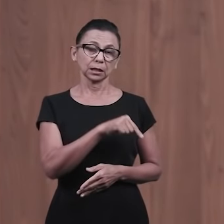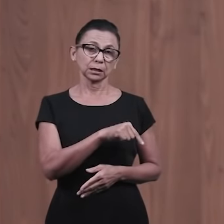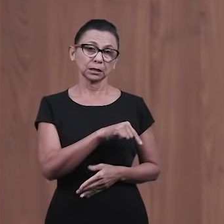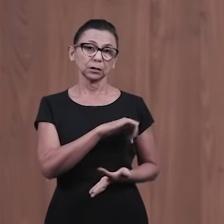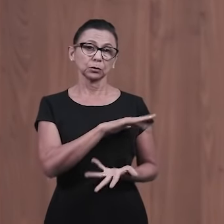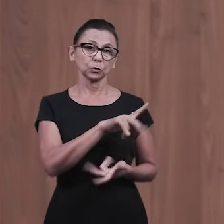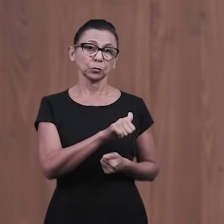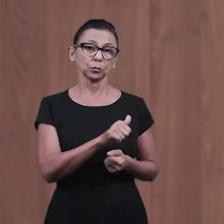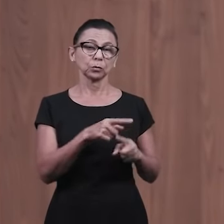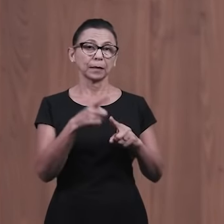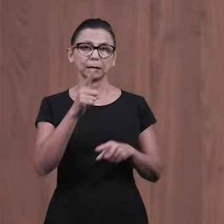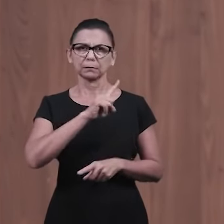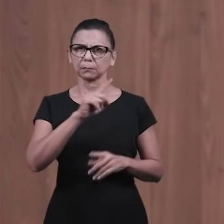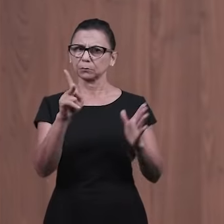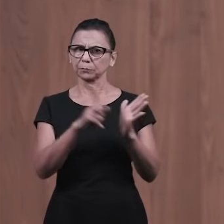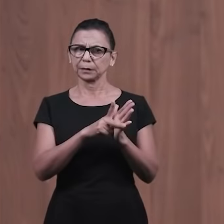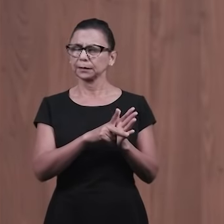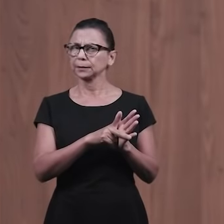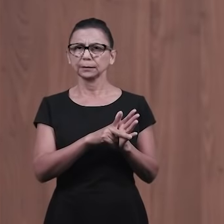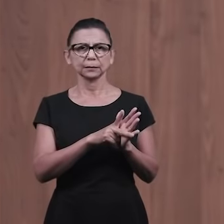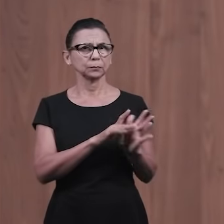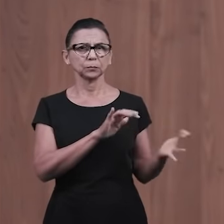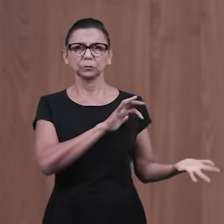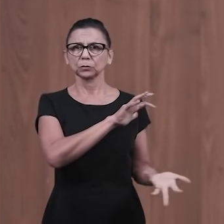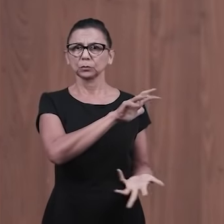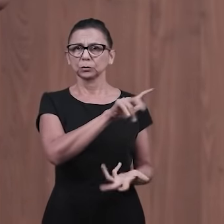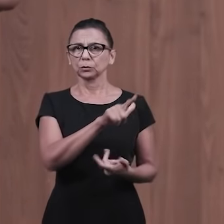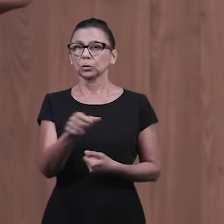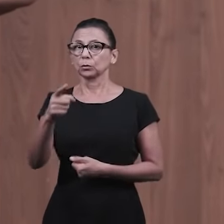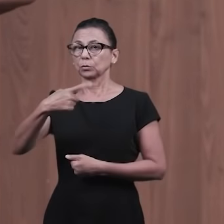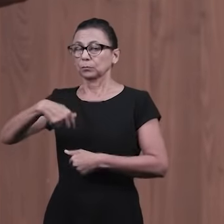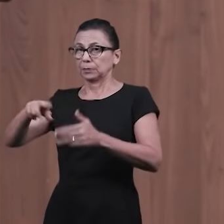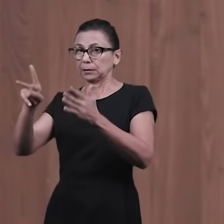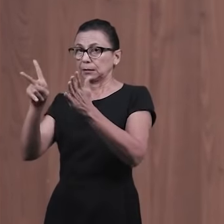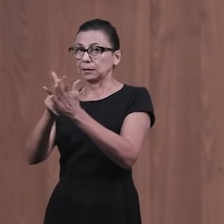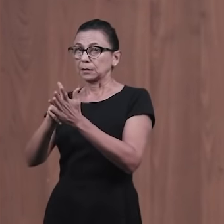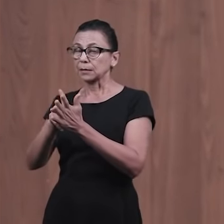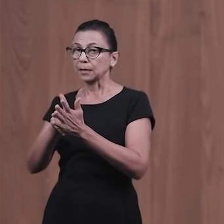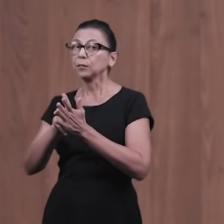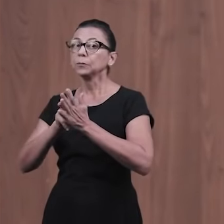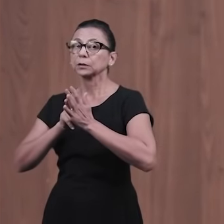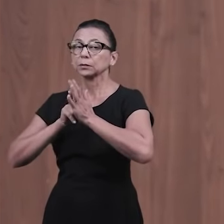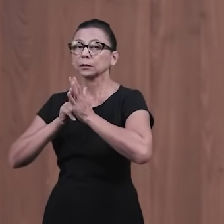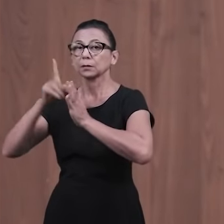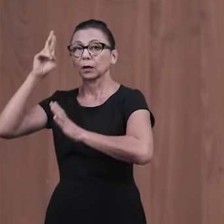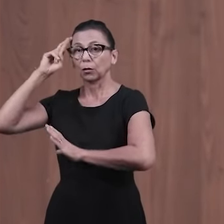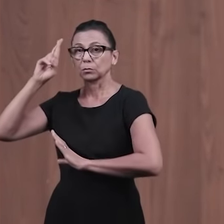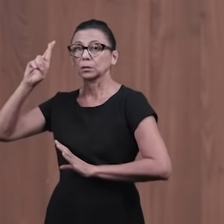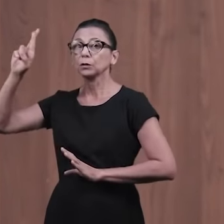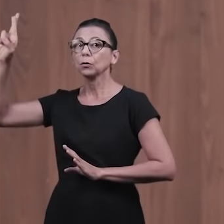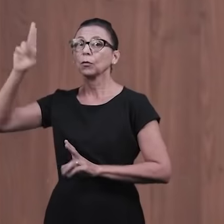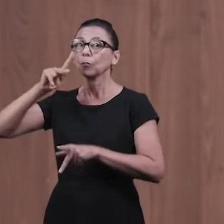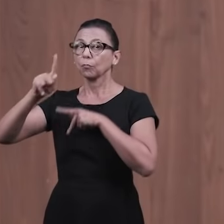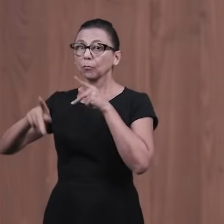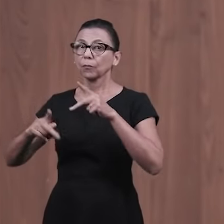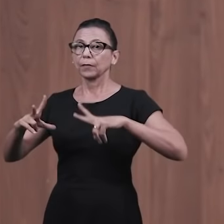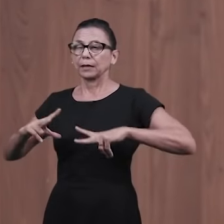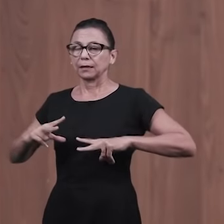fazemos parte de um povo que vai herdar a terra prometida. E o Senhor tem tido todo o cuidado de